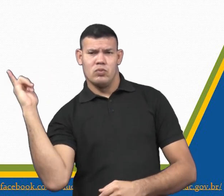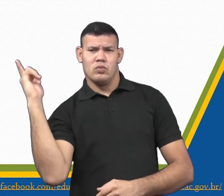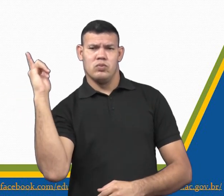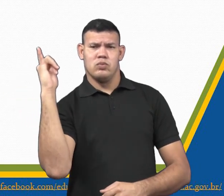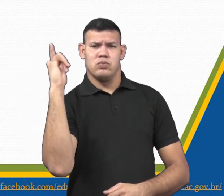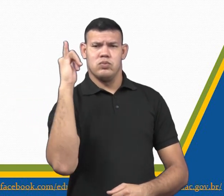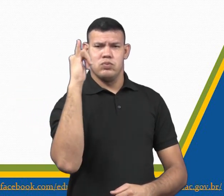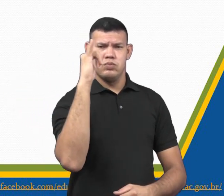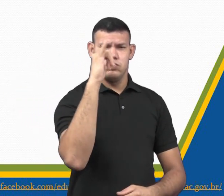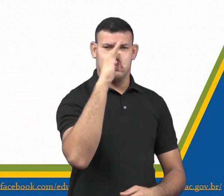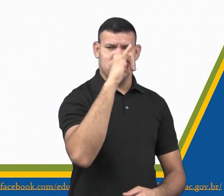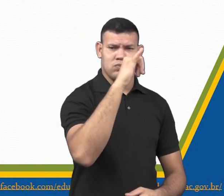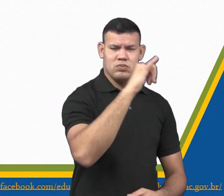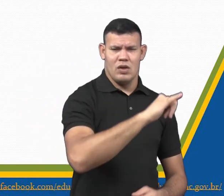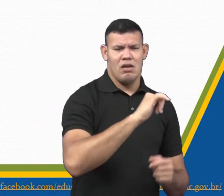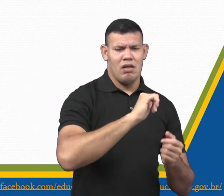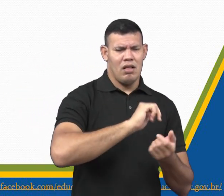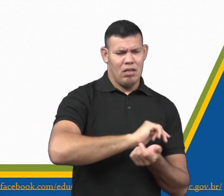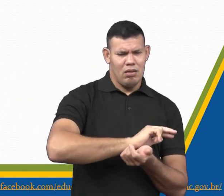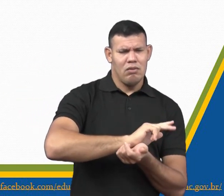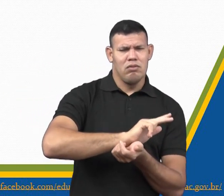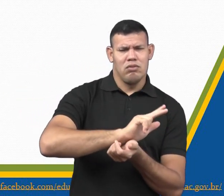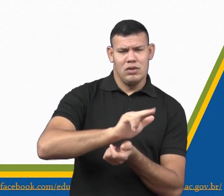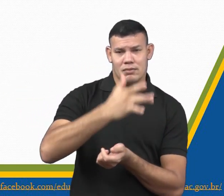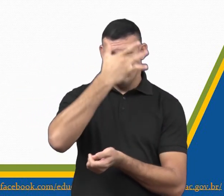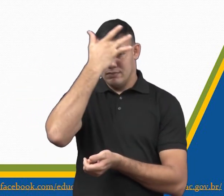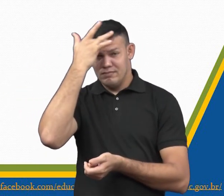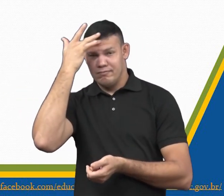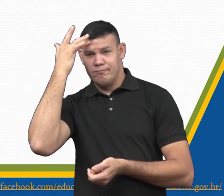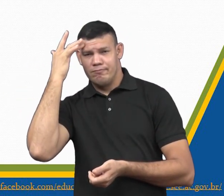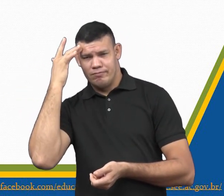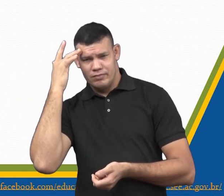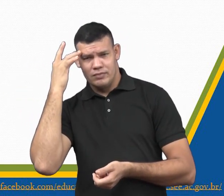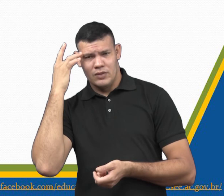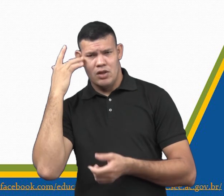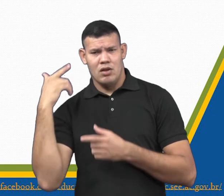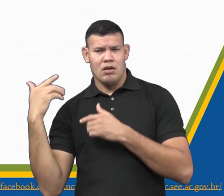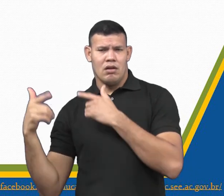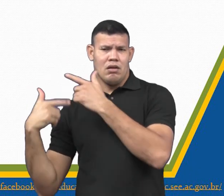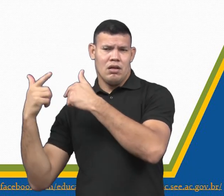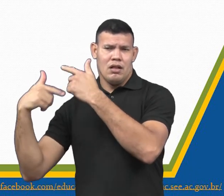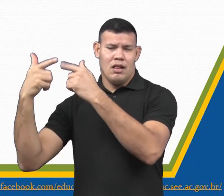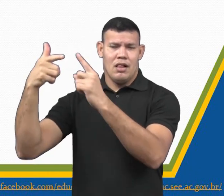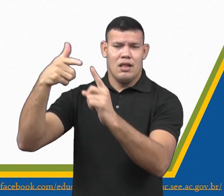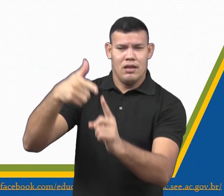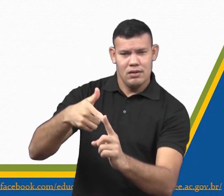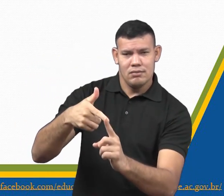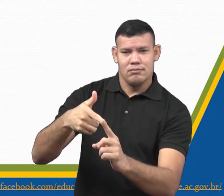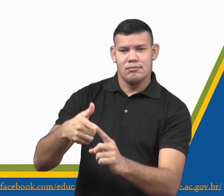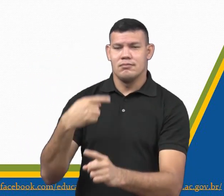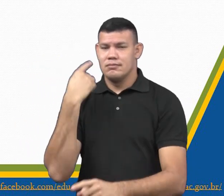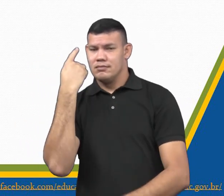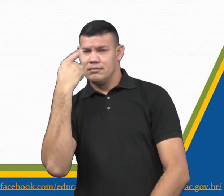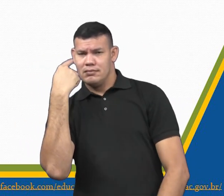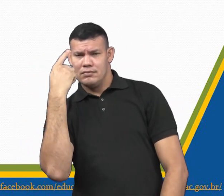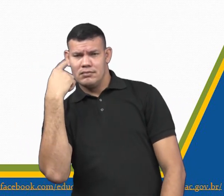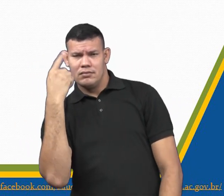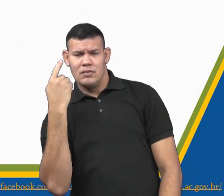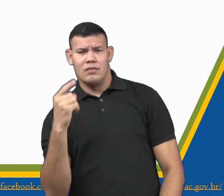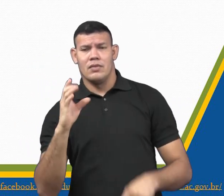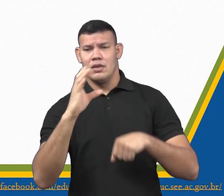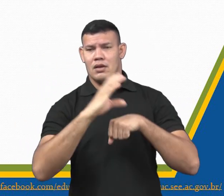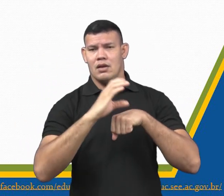de viajantes fez com que habitantes de alguns destinos ultra concorridos, como Barcelona, na